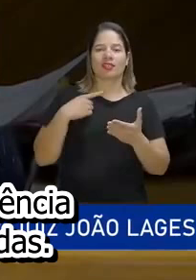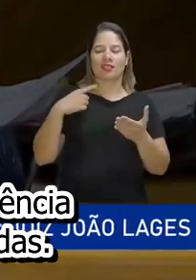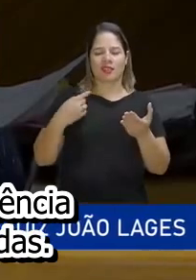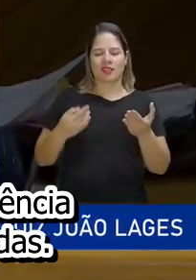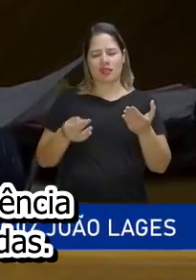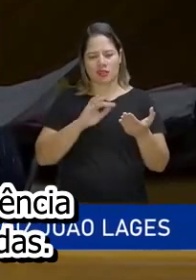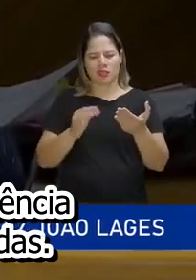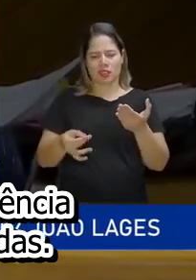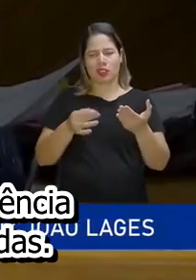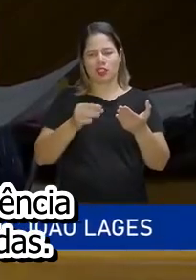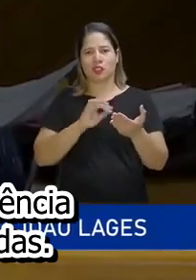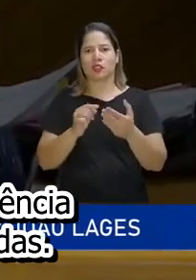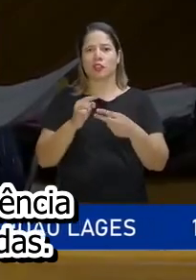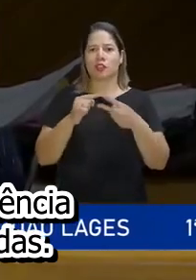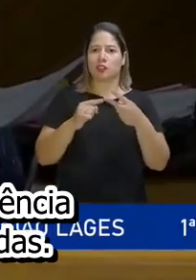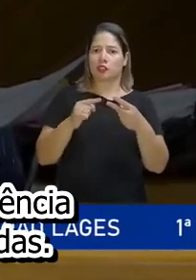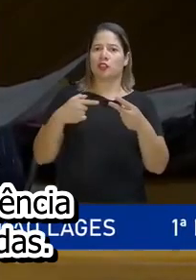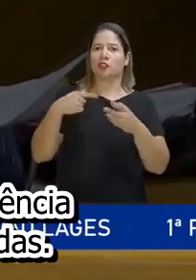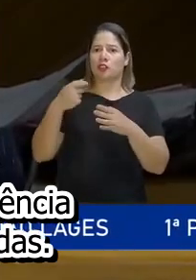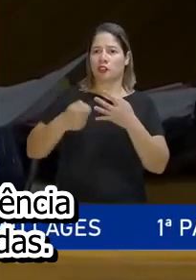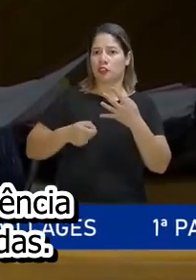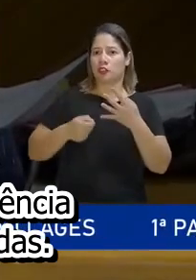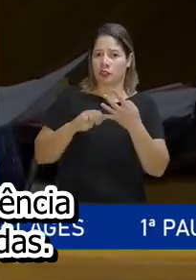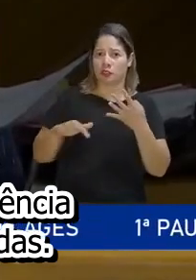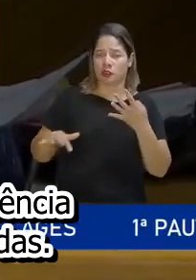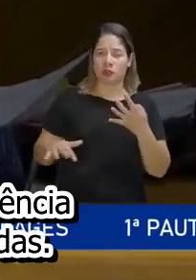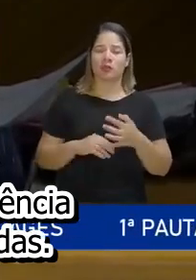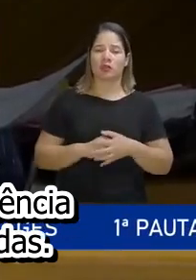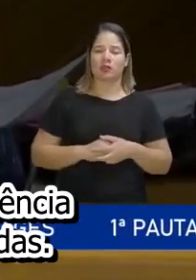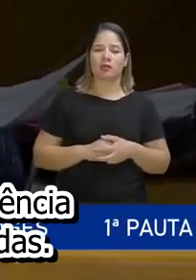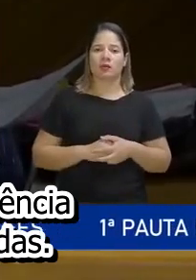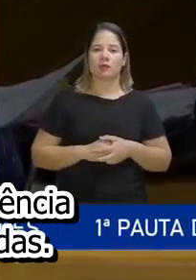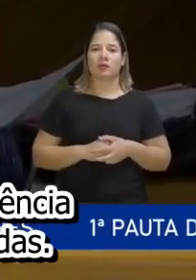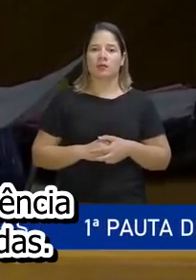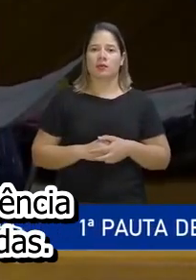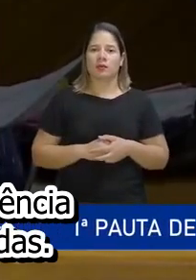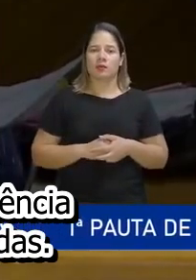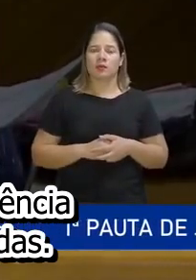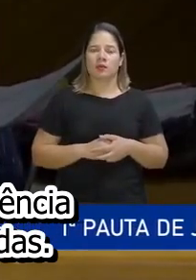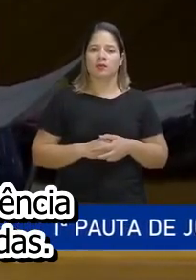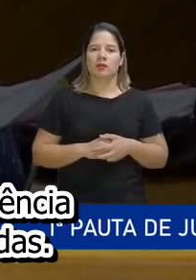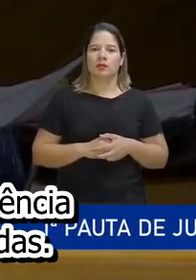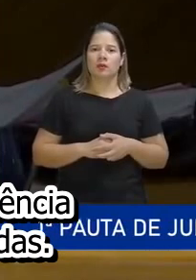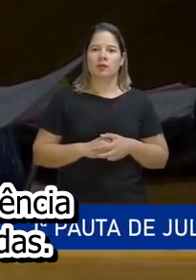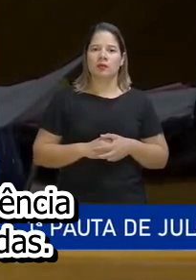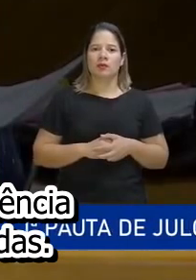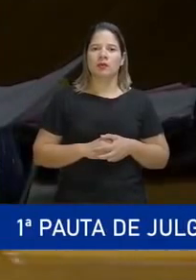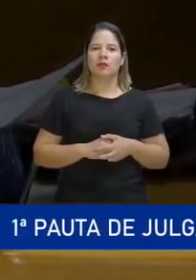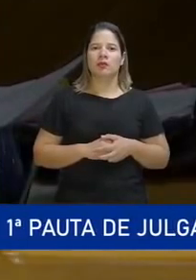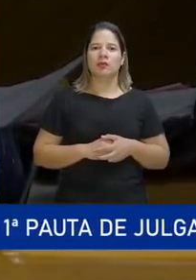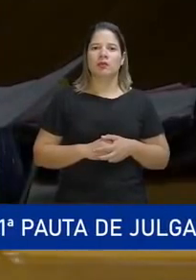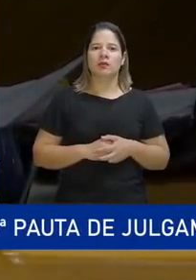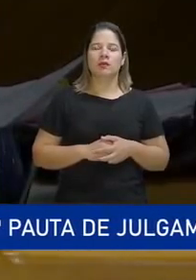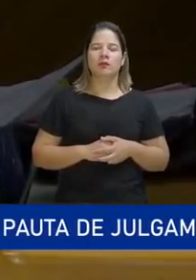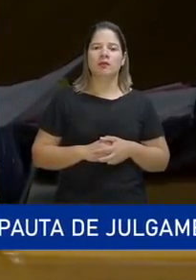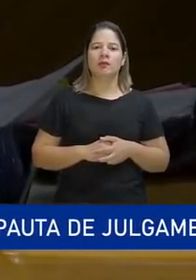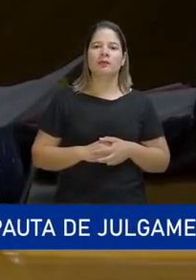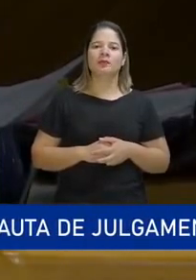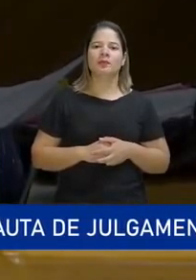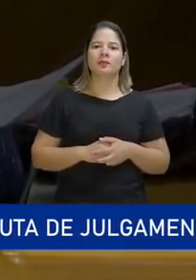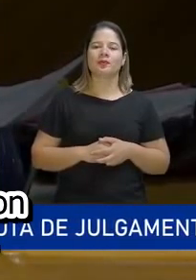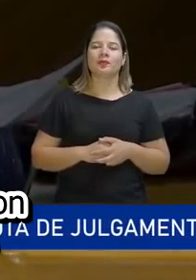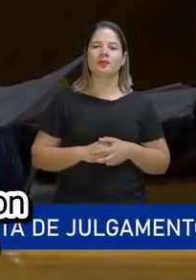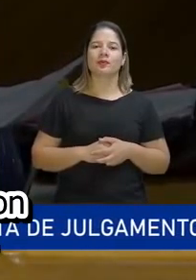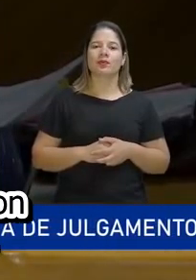páginas, basicamente, de jurisprudência que eu, por tautologia, me reservo a não lê-las todas.